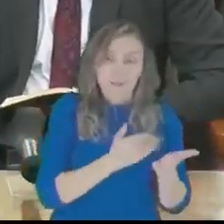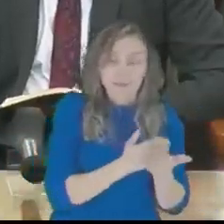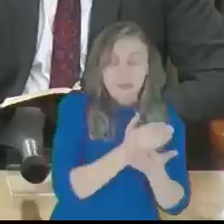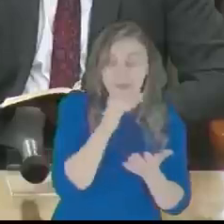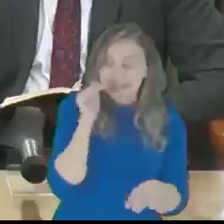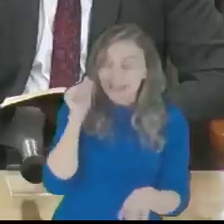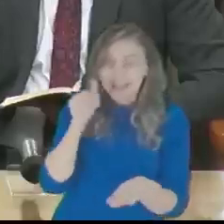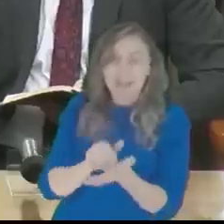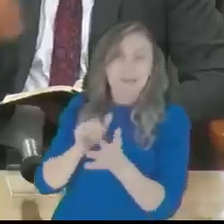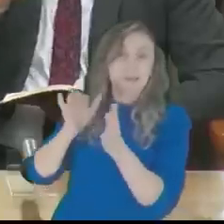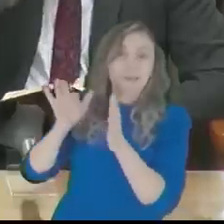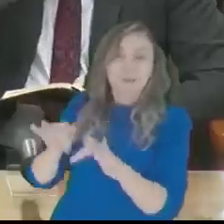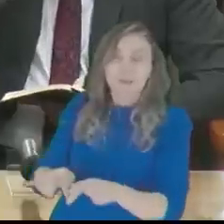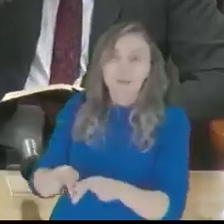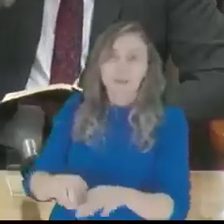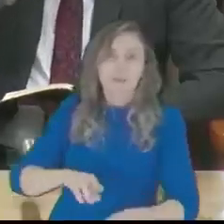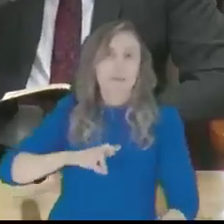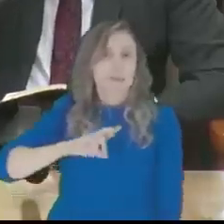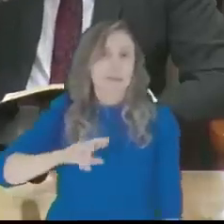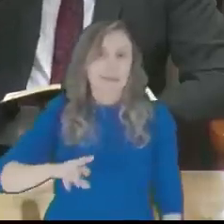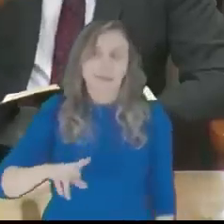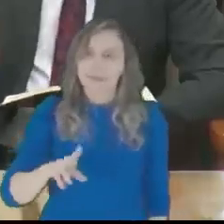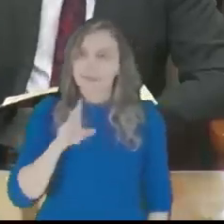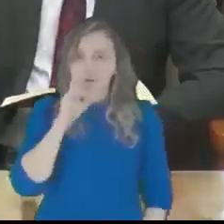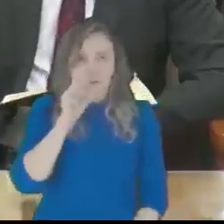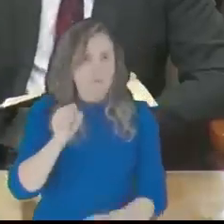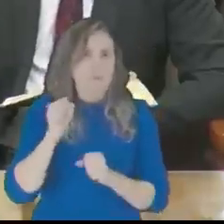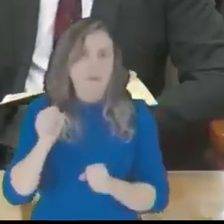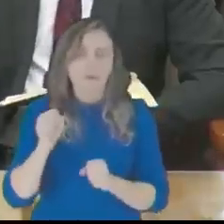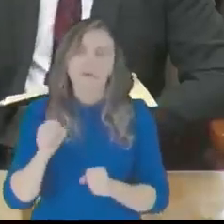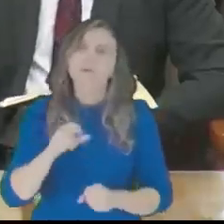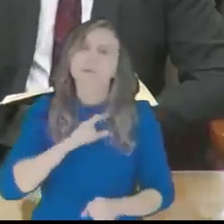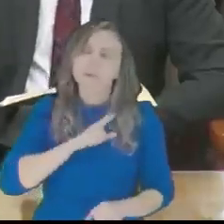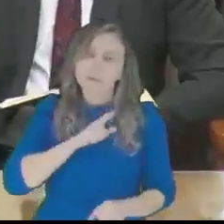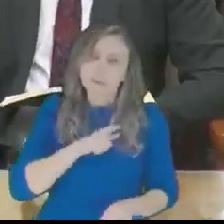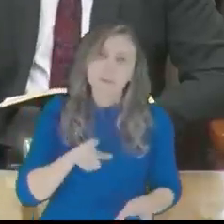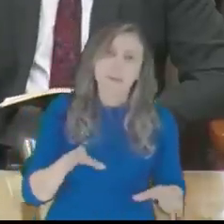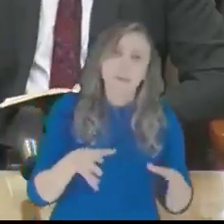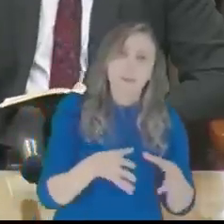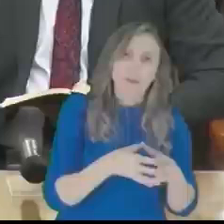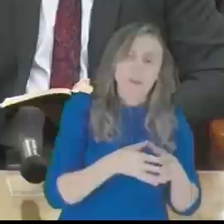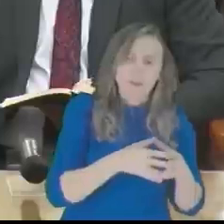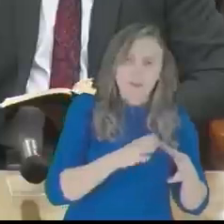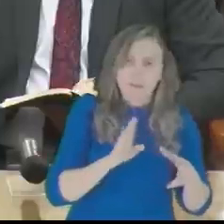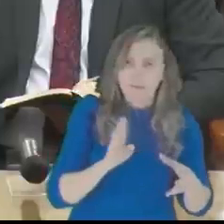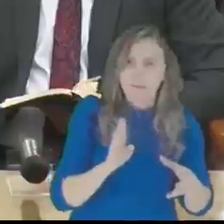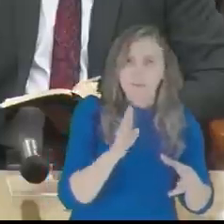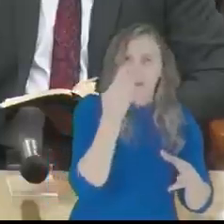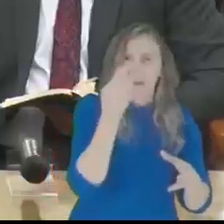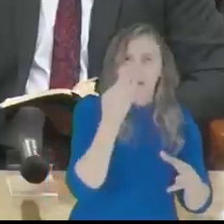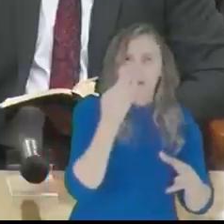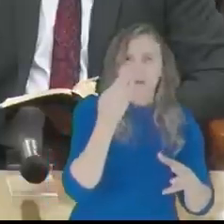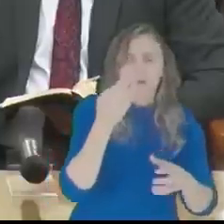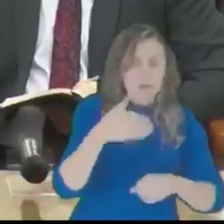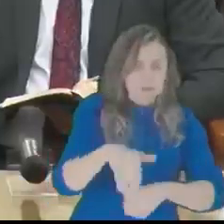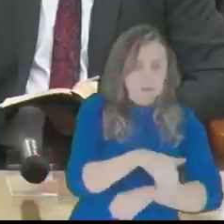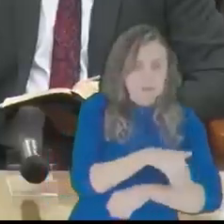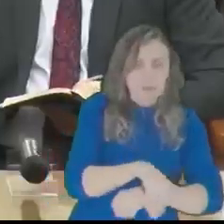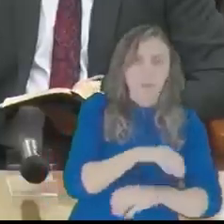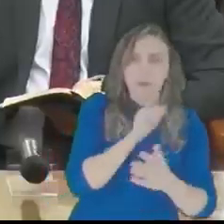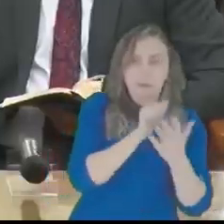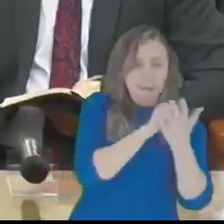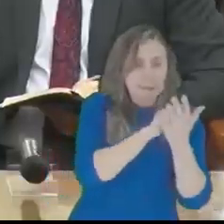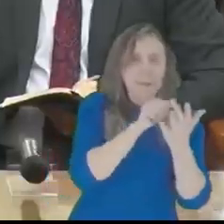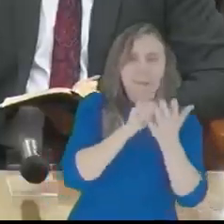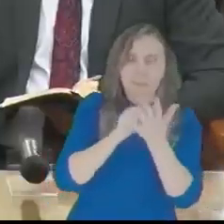ele não é uma força. Existe uma seita que anda de porta em porta, batendo, vendendo revista, e eles dizem